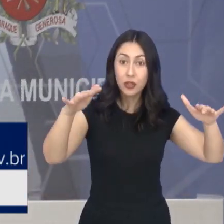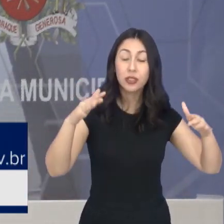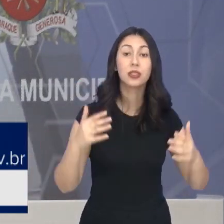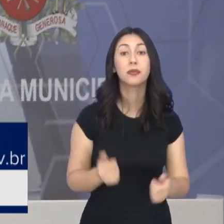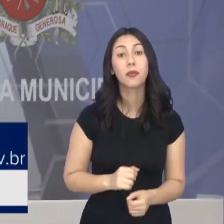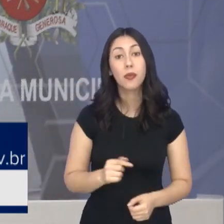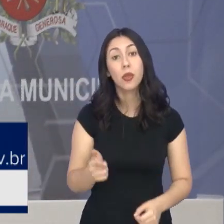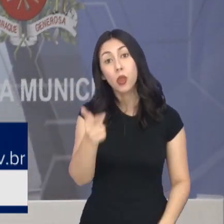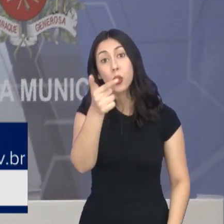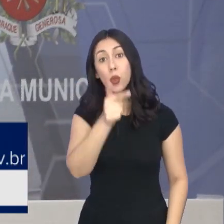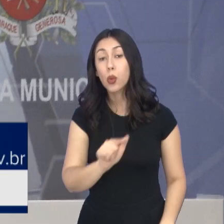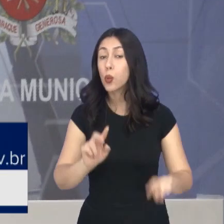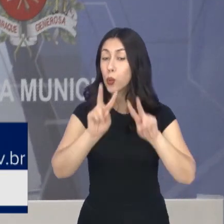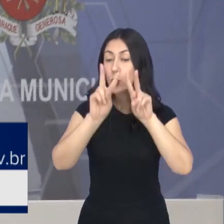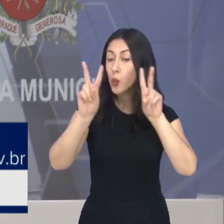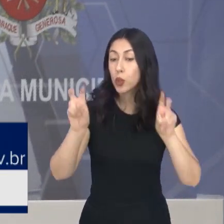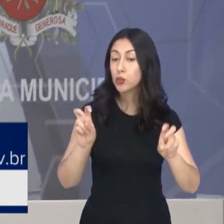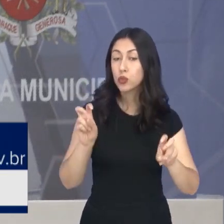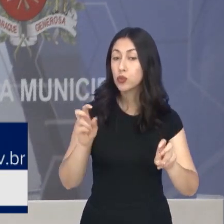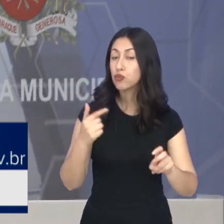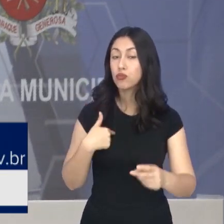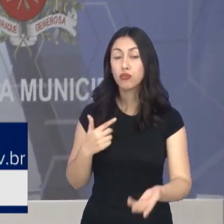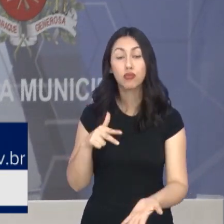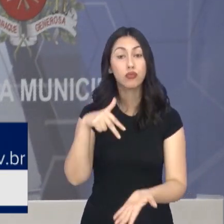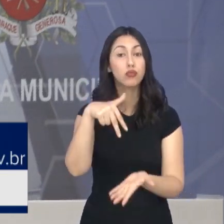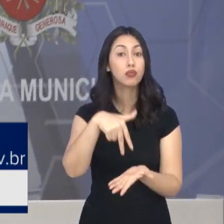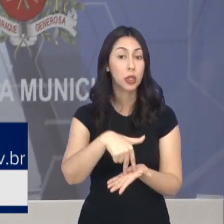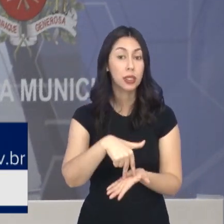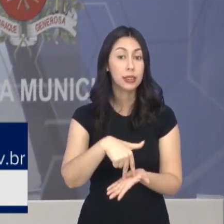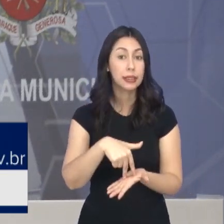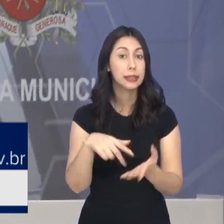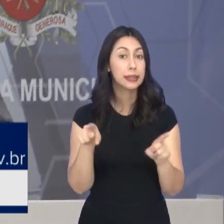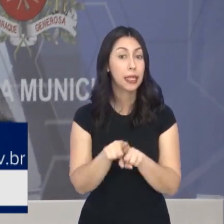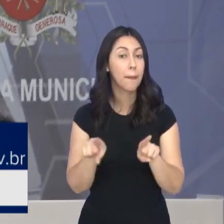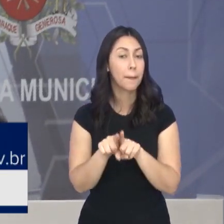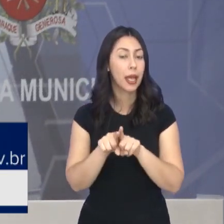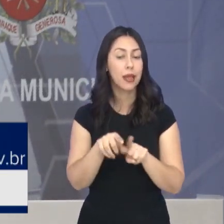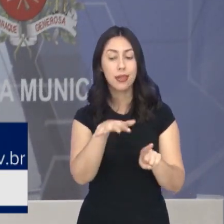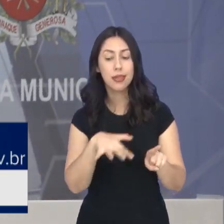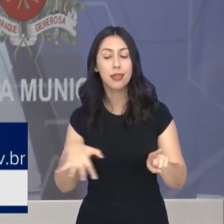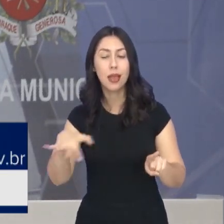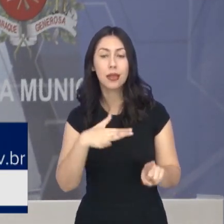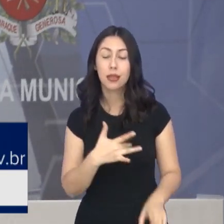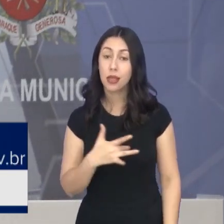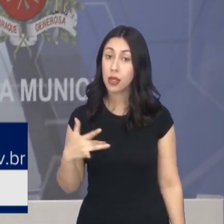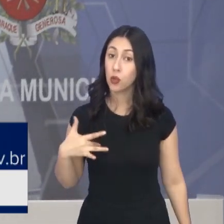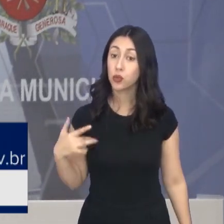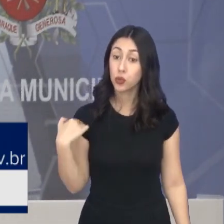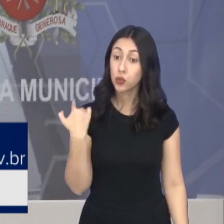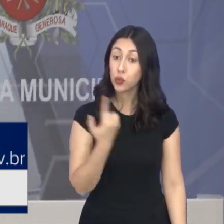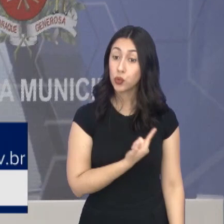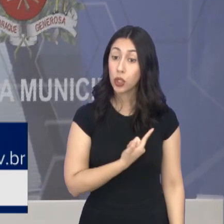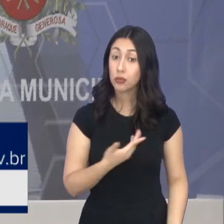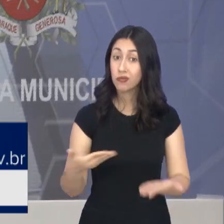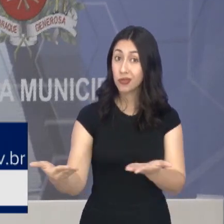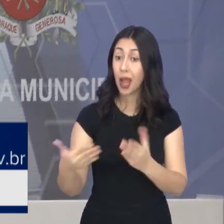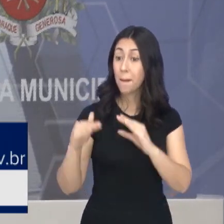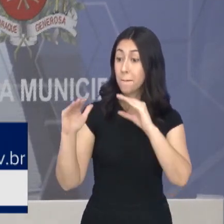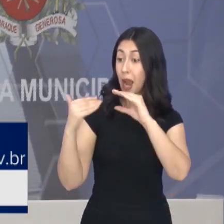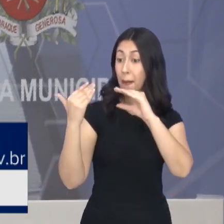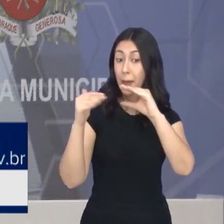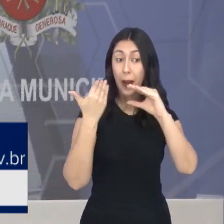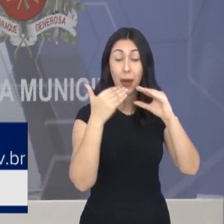Outro assunto que me trouxe aqui na tribuna, ainda também é na saúde, né? A gente está recebendo muitas